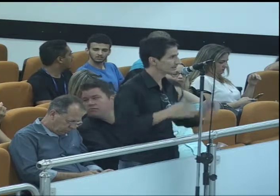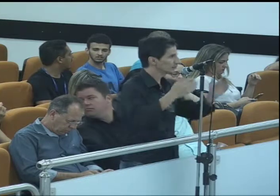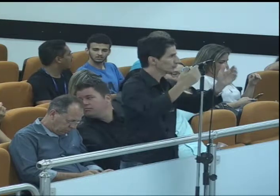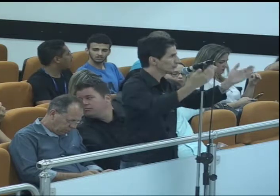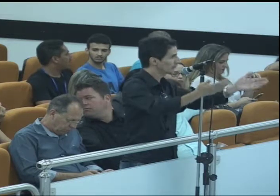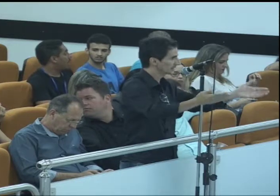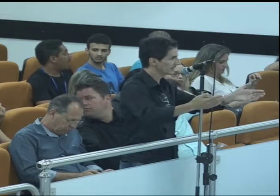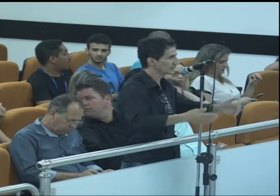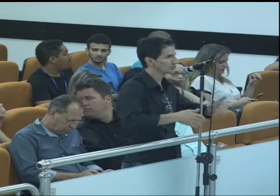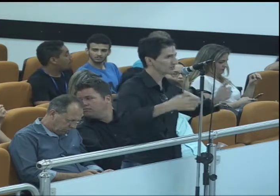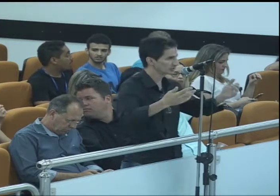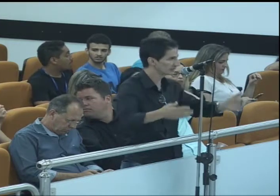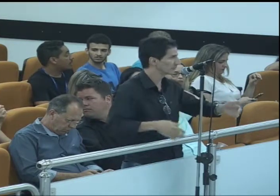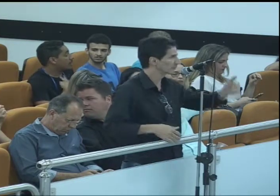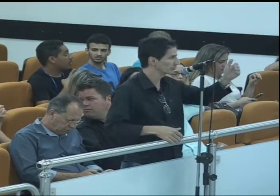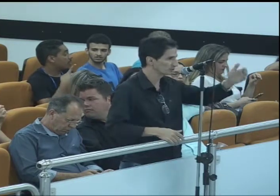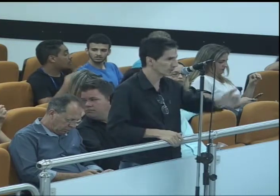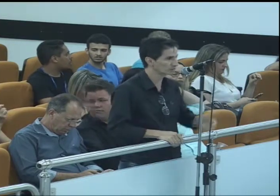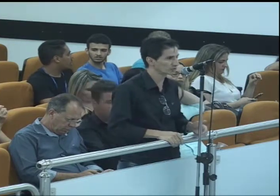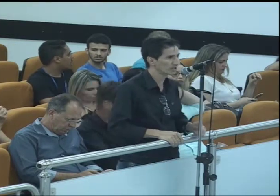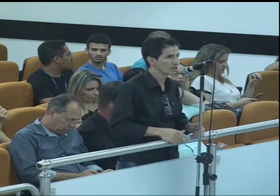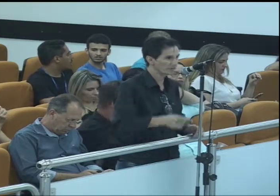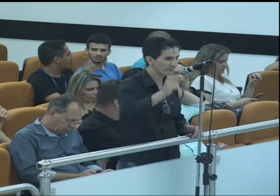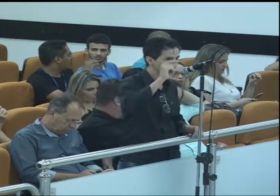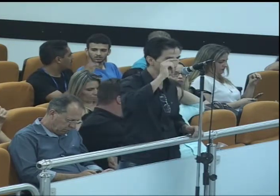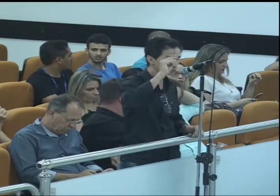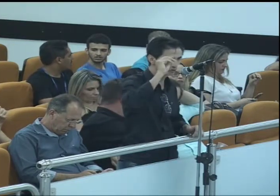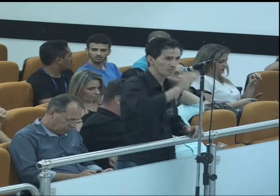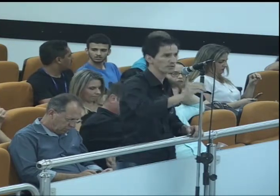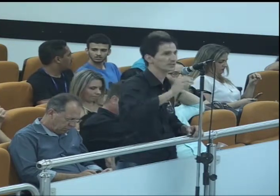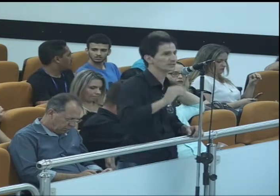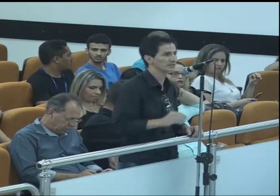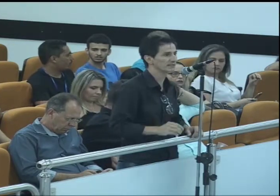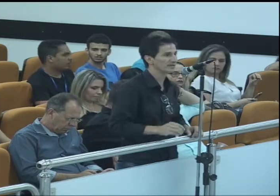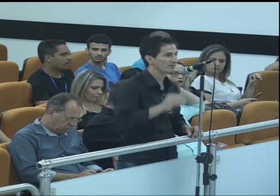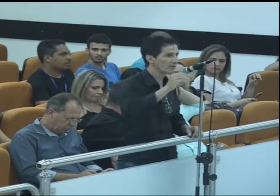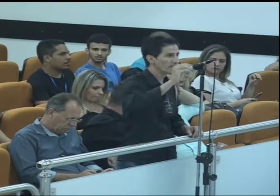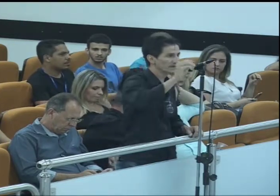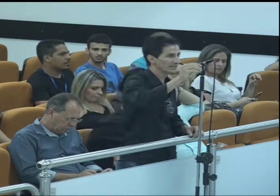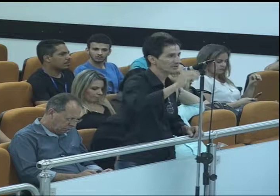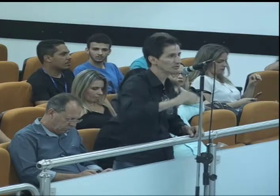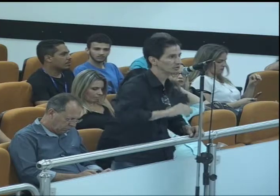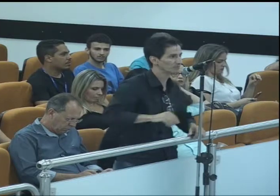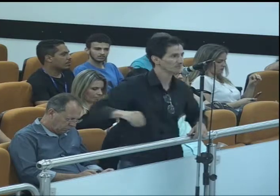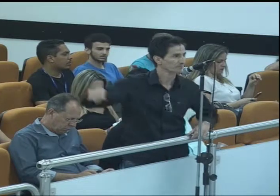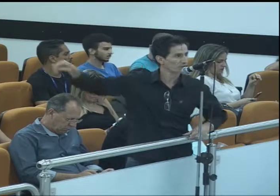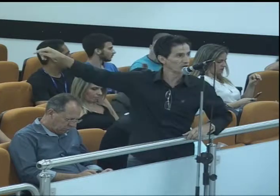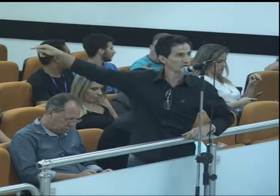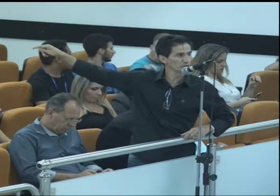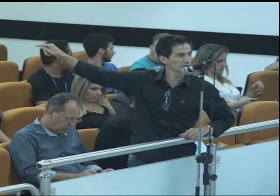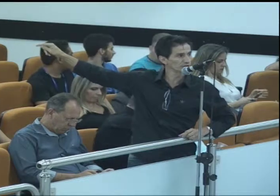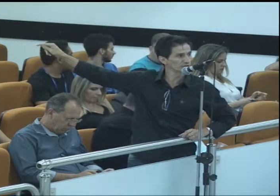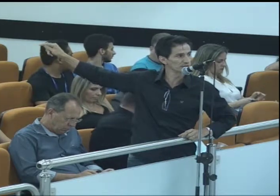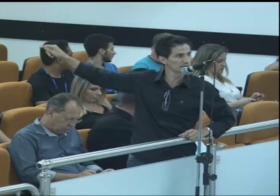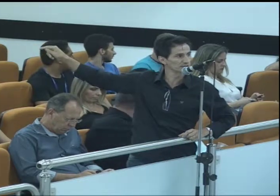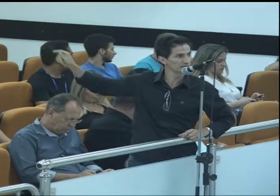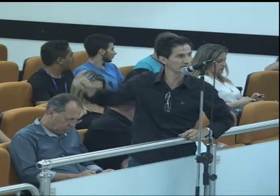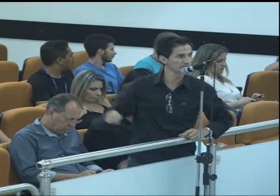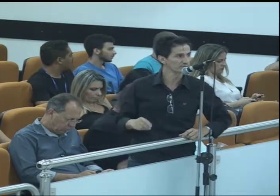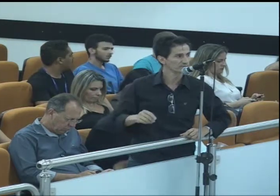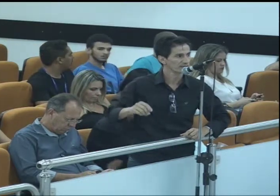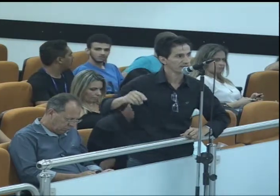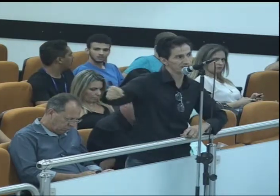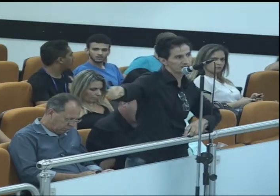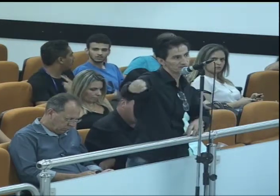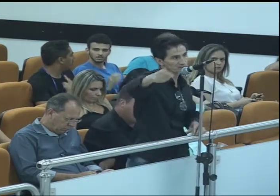casa que debruçou sobre as leis, sobre os livros, sobre os jurídicos, eu vou pedir só uma coisinha. Vão para casa hoje, olhem nos olhos desses pais que estão